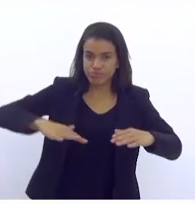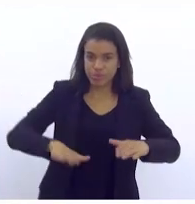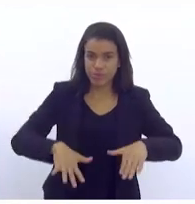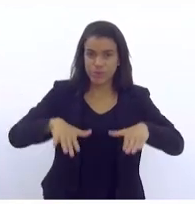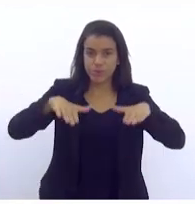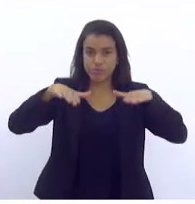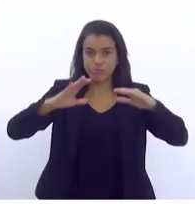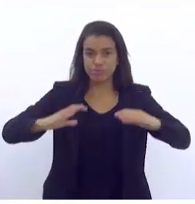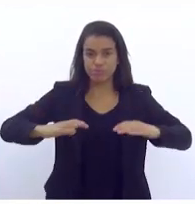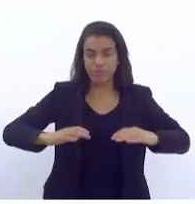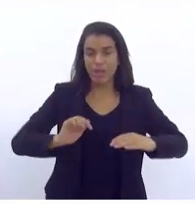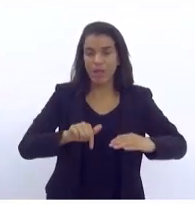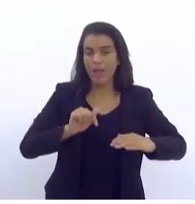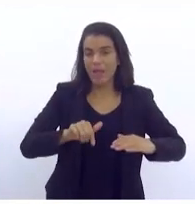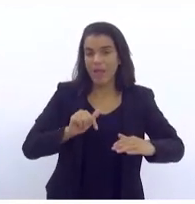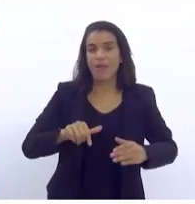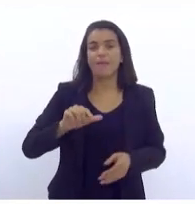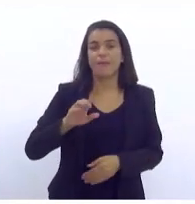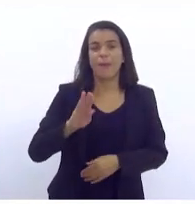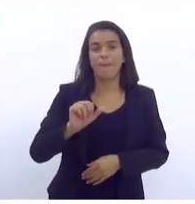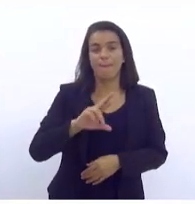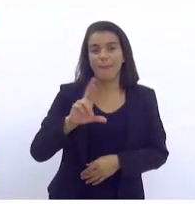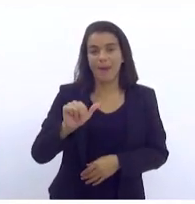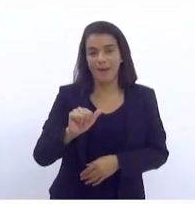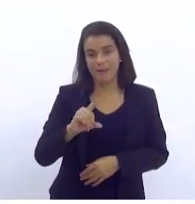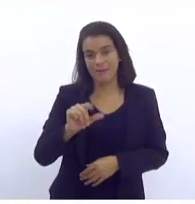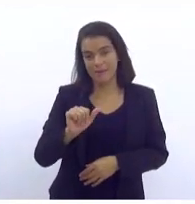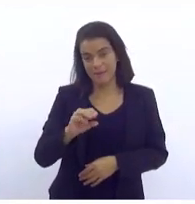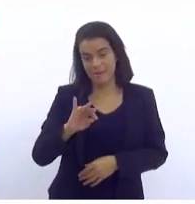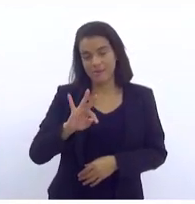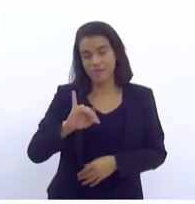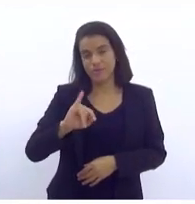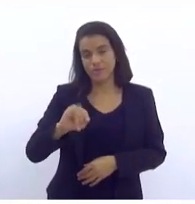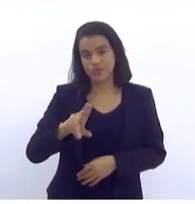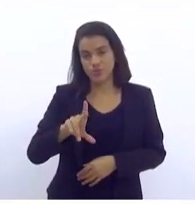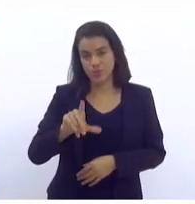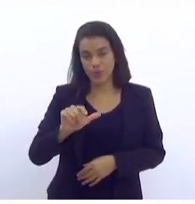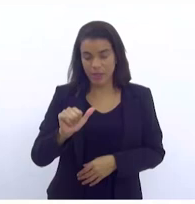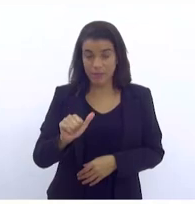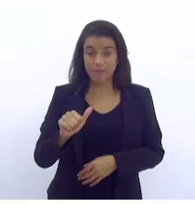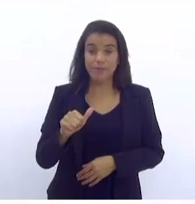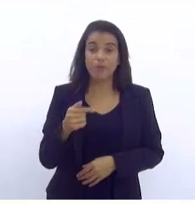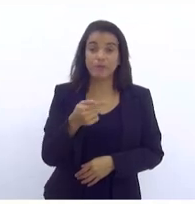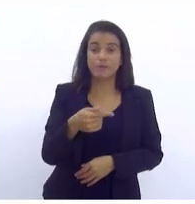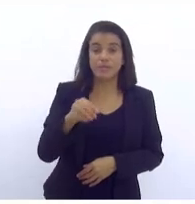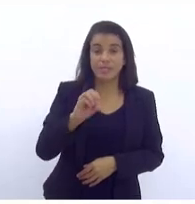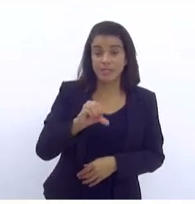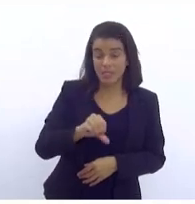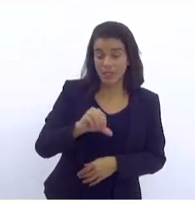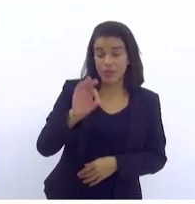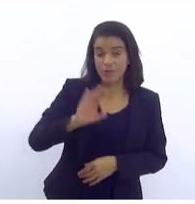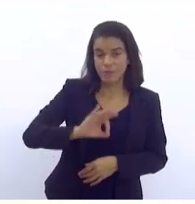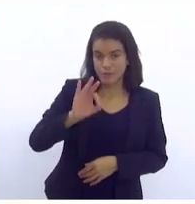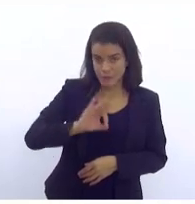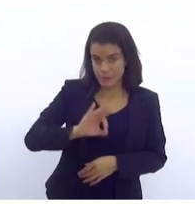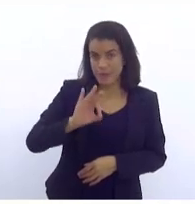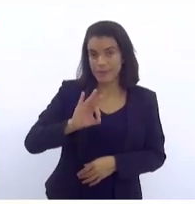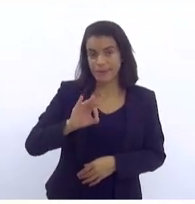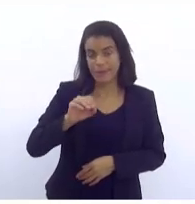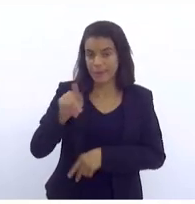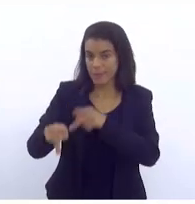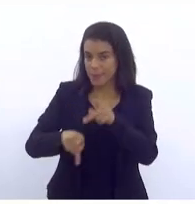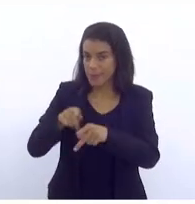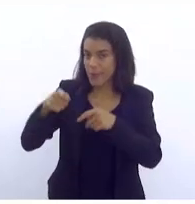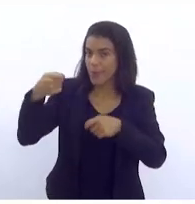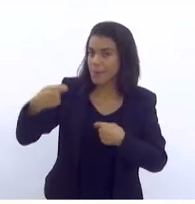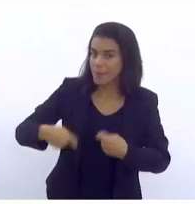obrigação de universalizar Então até 2033 99% da população tem que ter acesso à água e